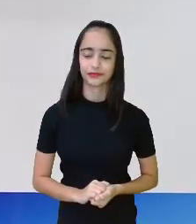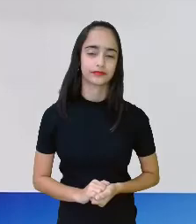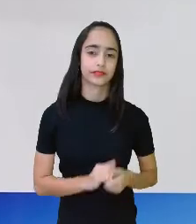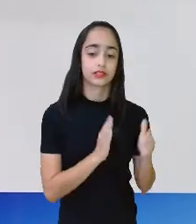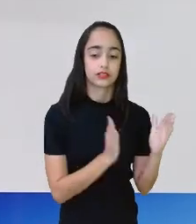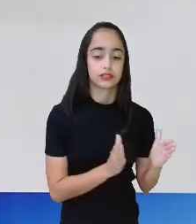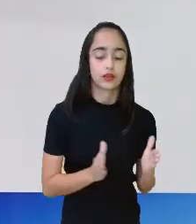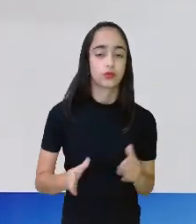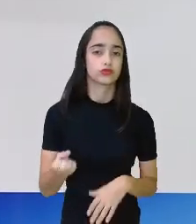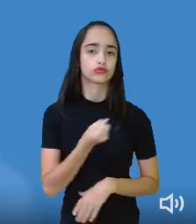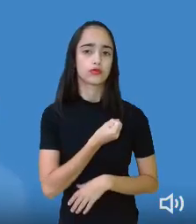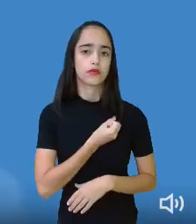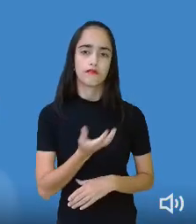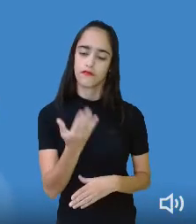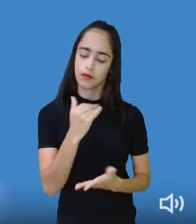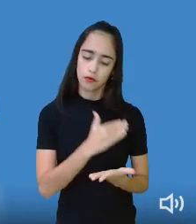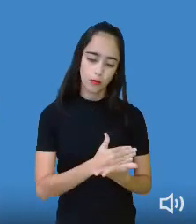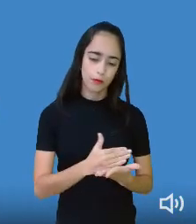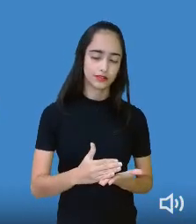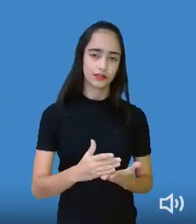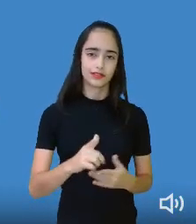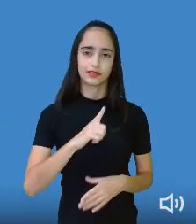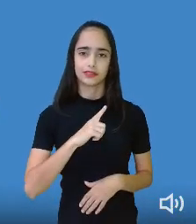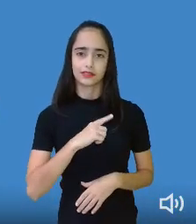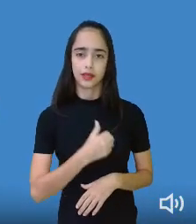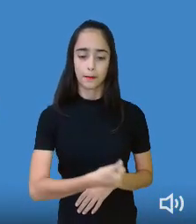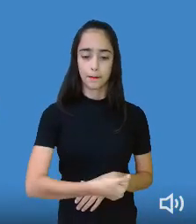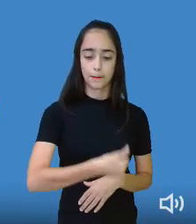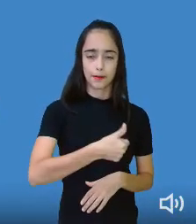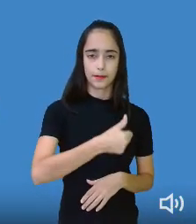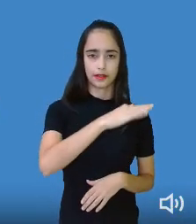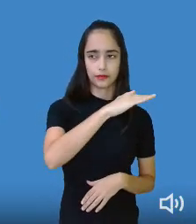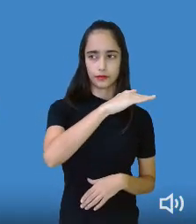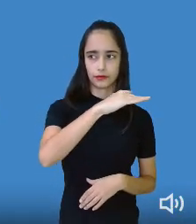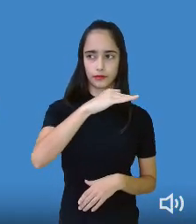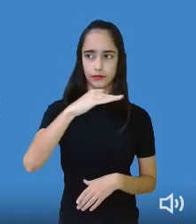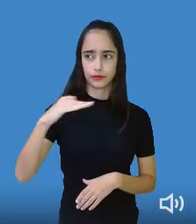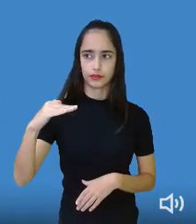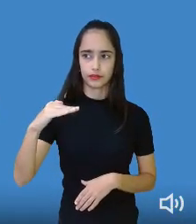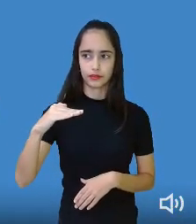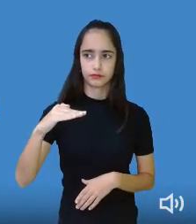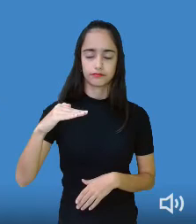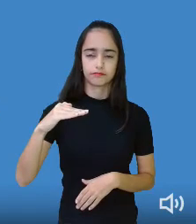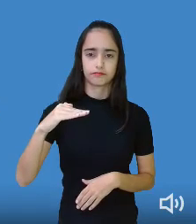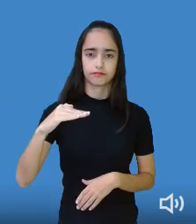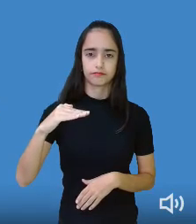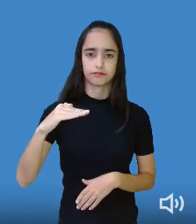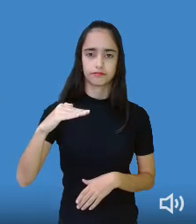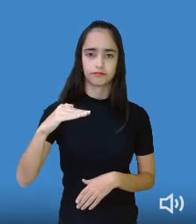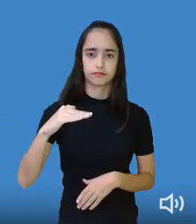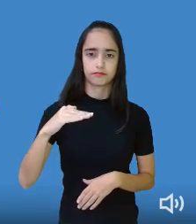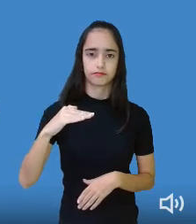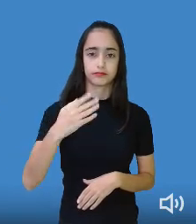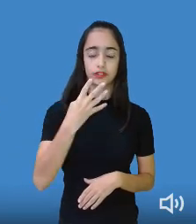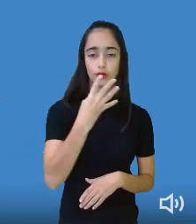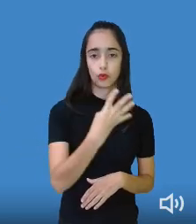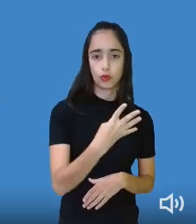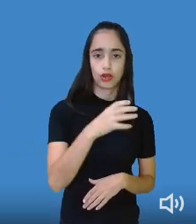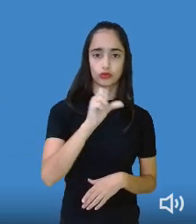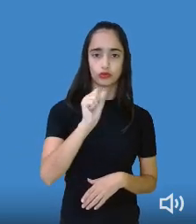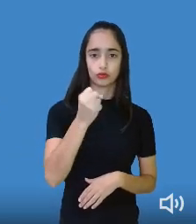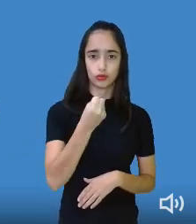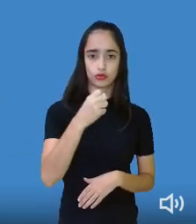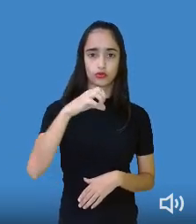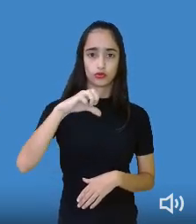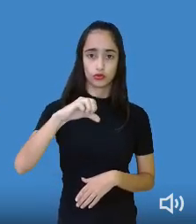gente vai começar. Nós temos aí, ó, primeira linha. Na primeira linha nós temos a sequência 4,